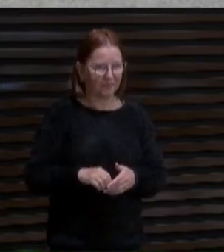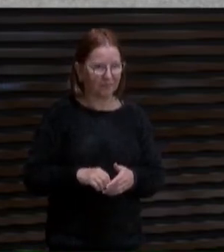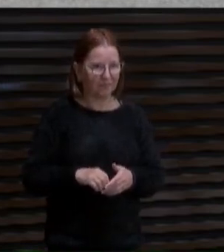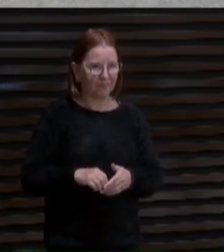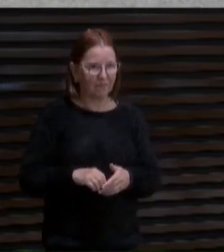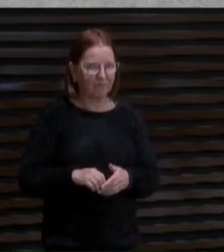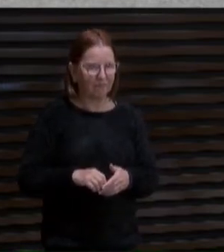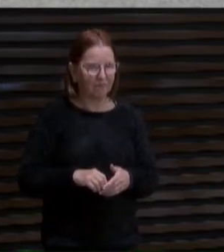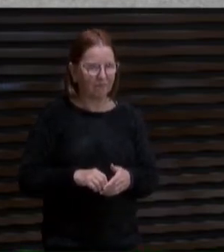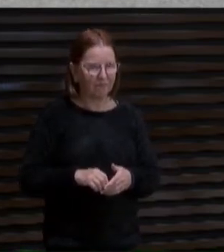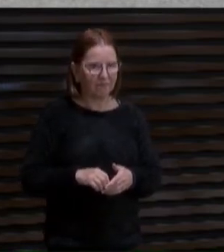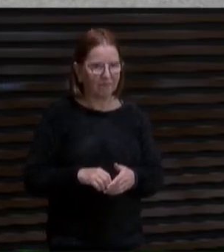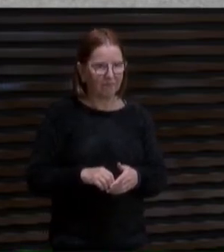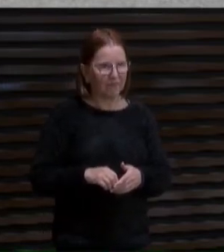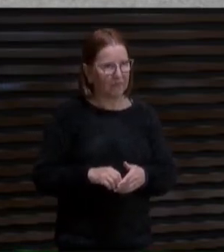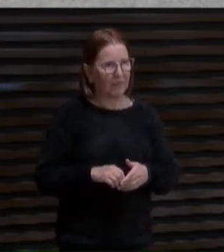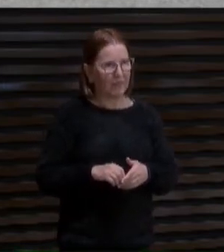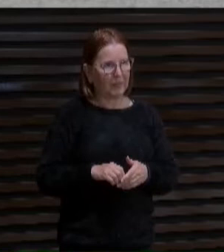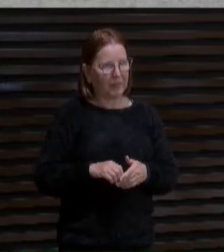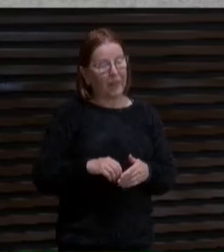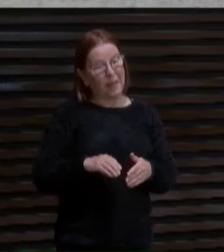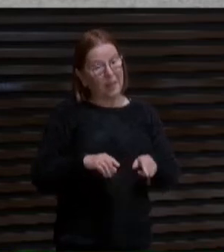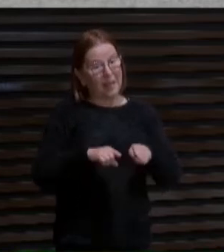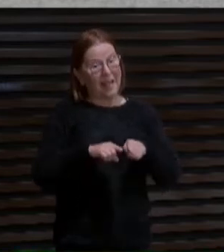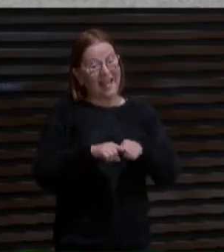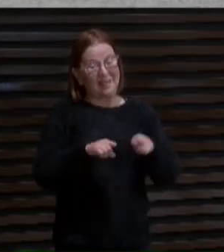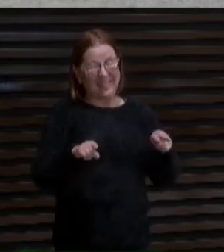aí eu vou deixar os advogados aqui sem trabalhar porque